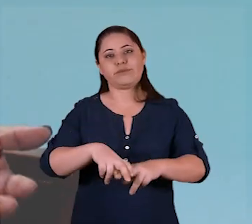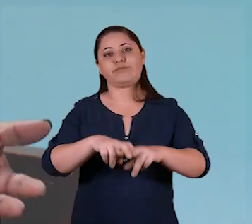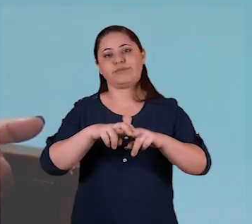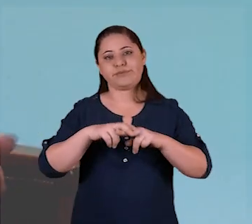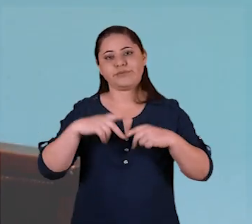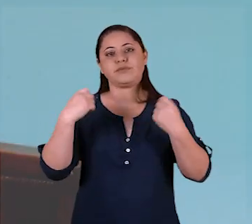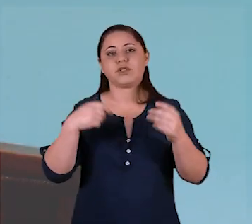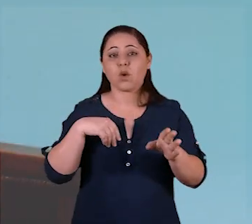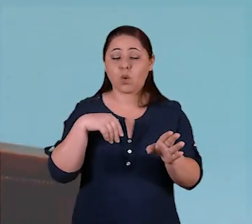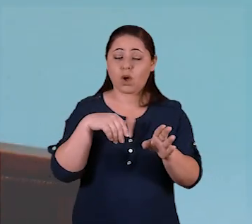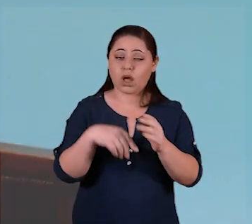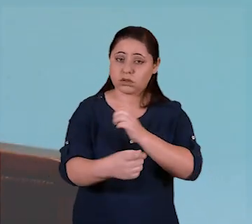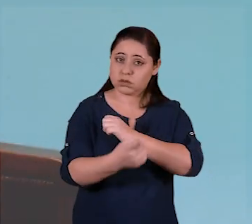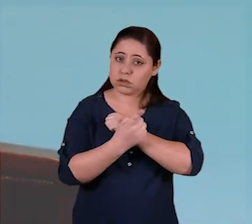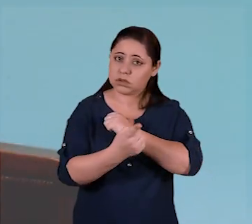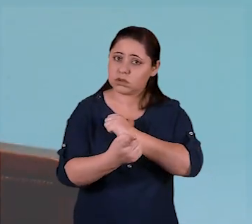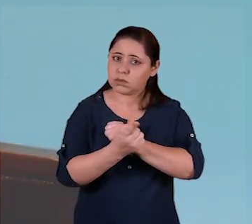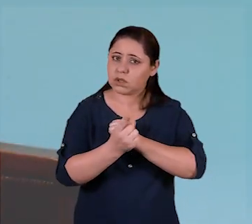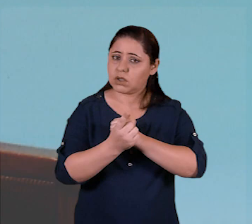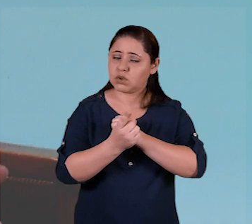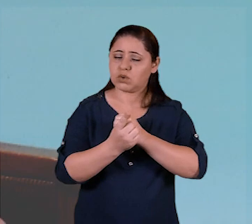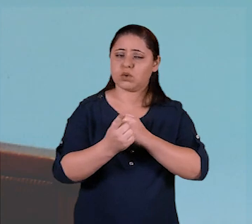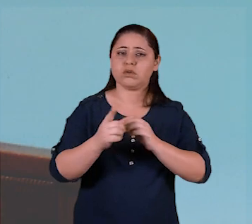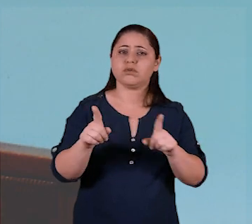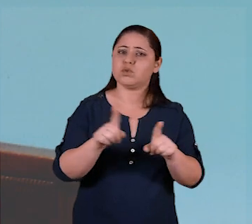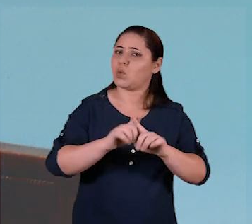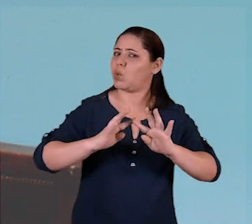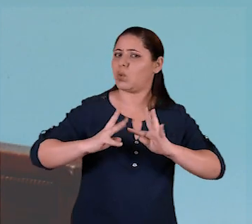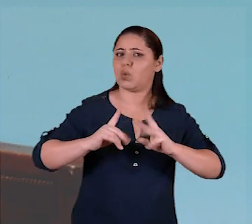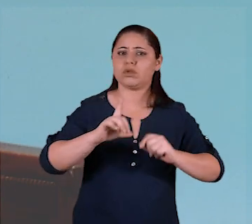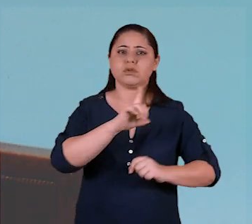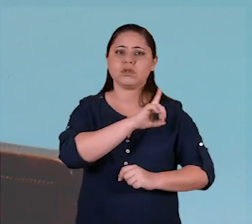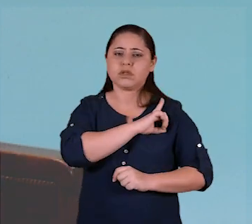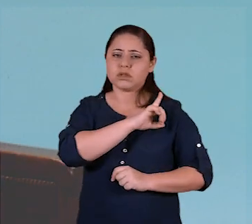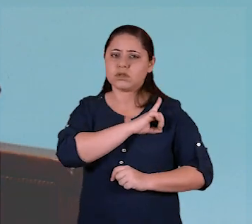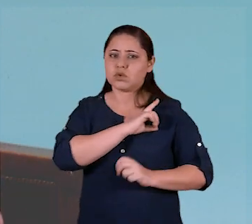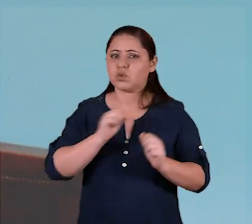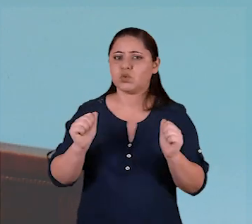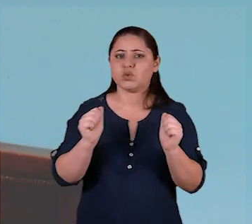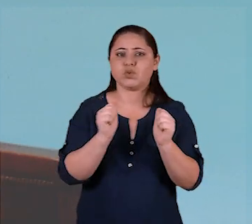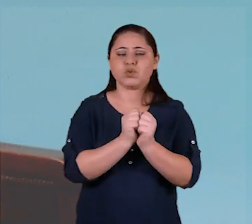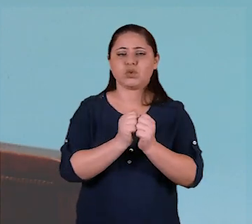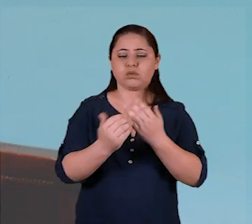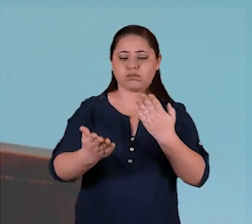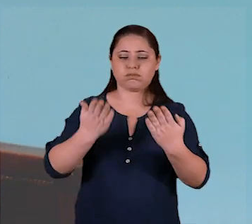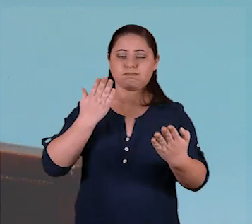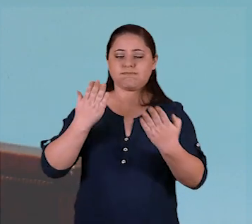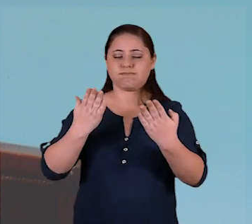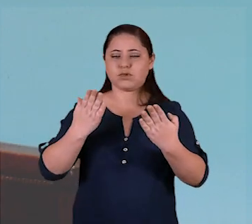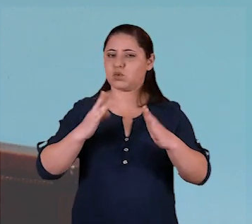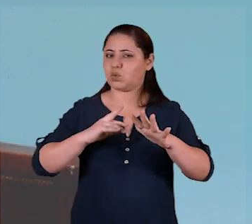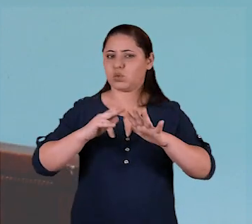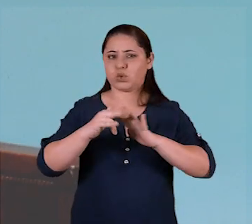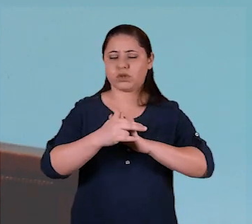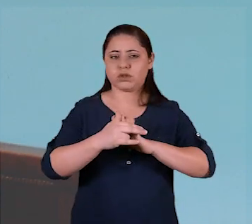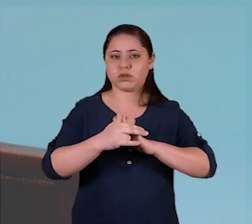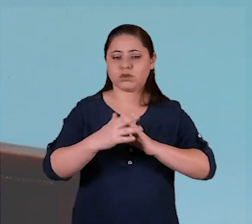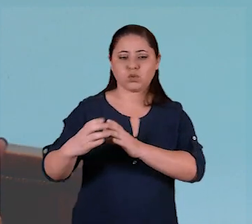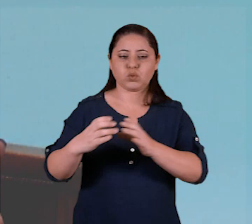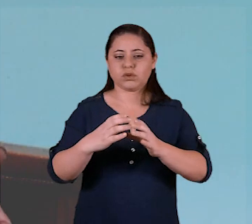elas têm que receber esse atendimento completo, né, da delegacia, com o setor de psicologia, com outros setores,